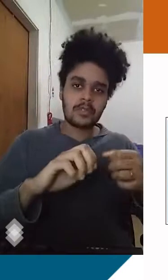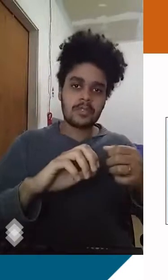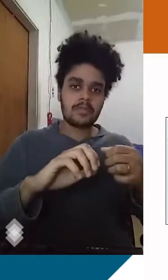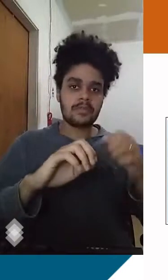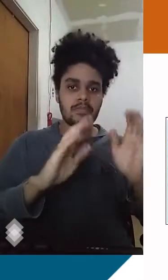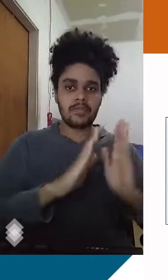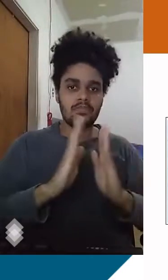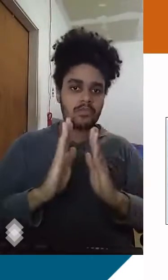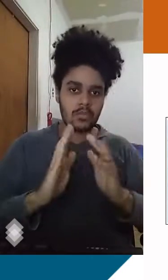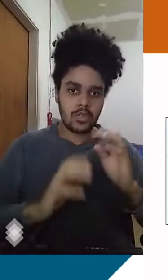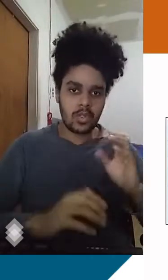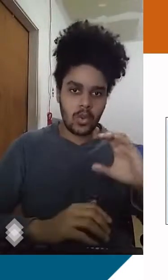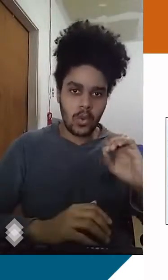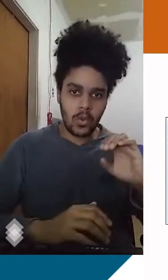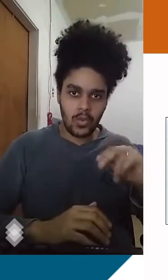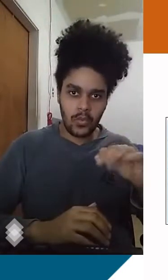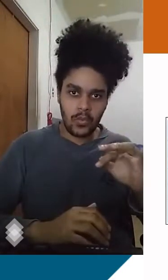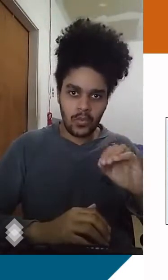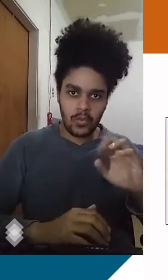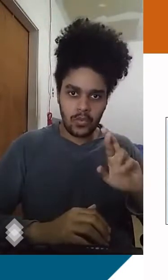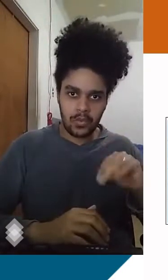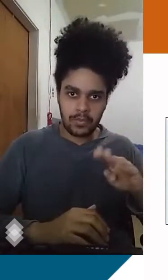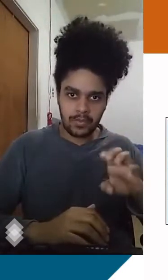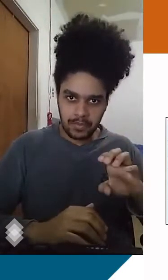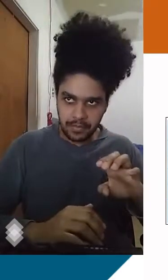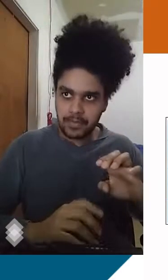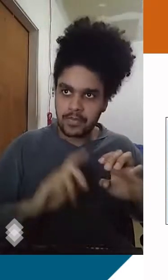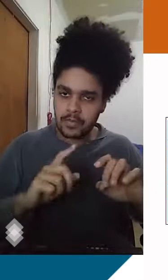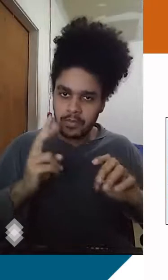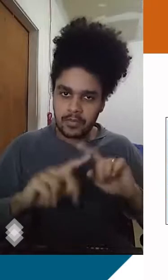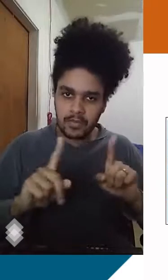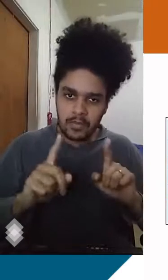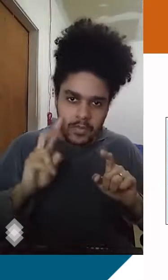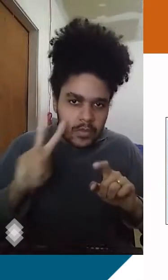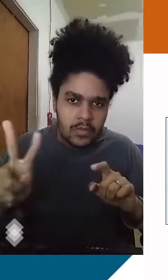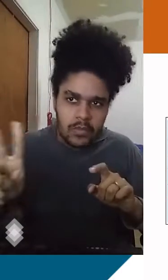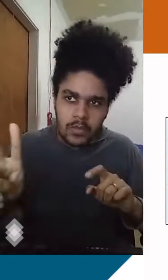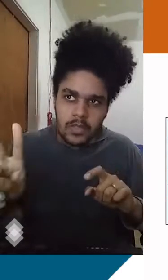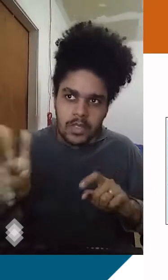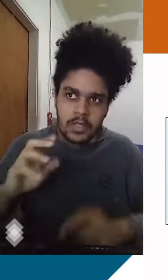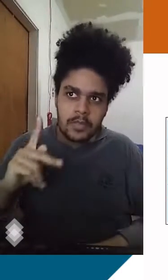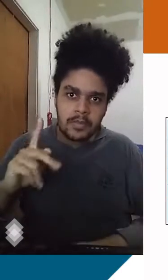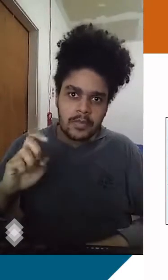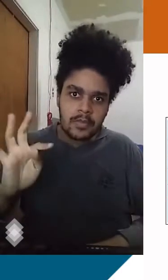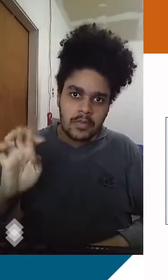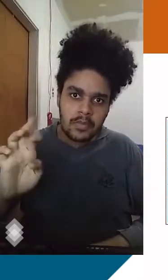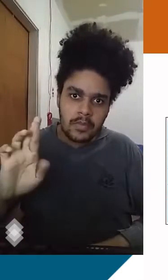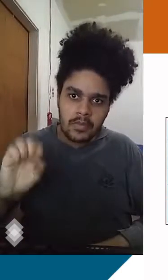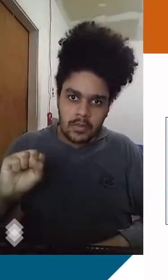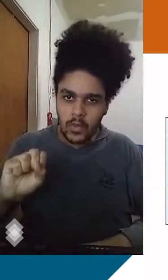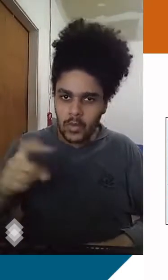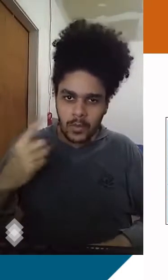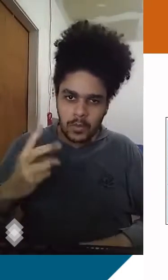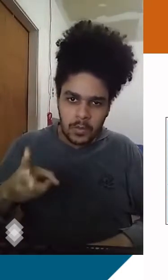ser classificada como uma projeção, então, conforme. Só que quando a gente olha aqui, ó, para a projeção de Peters,